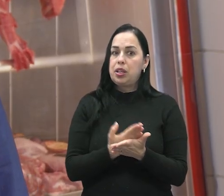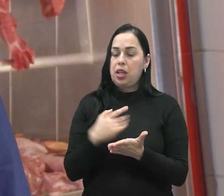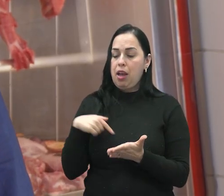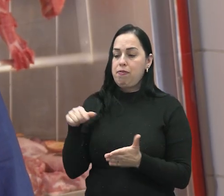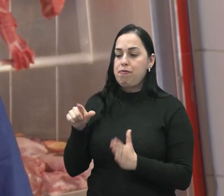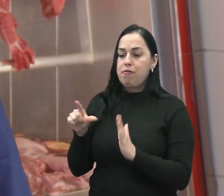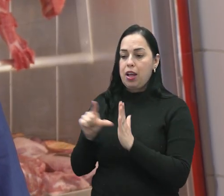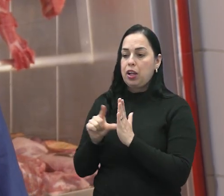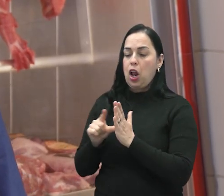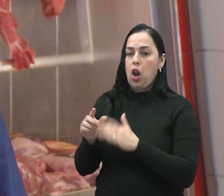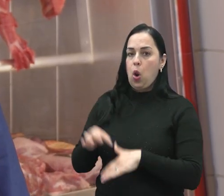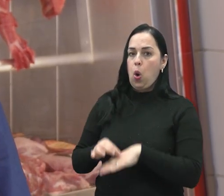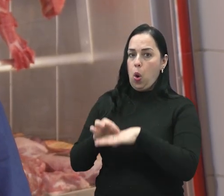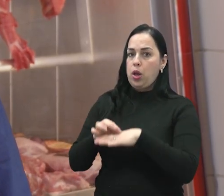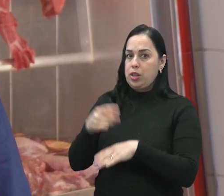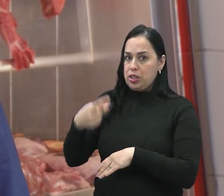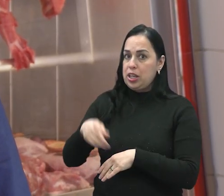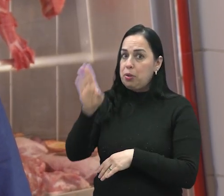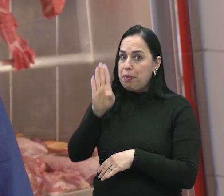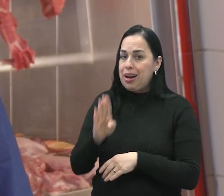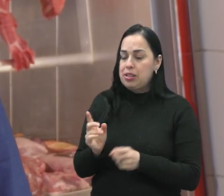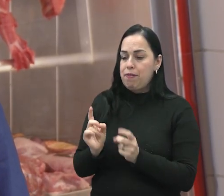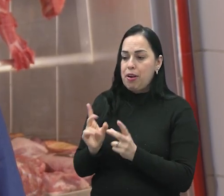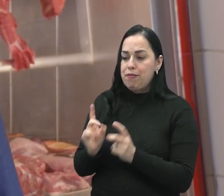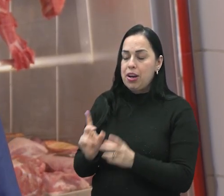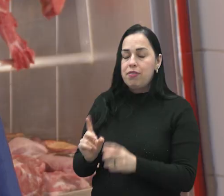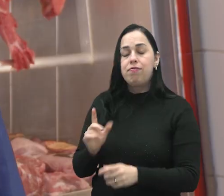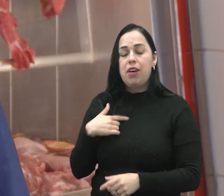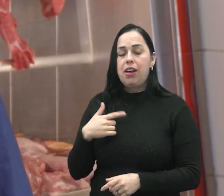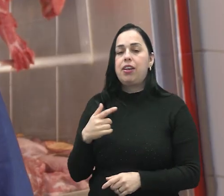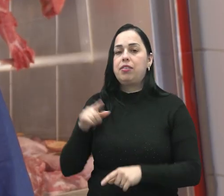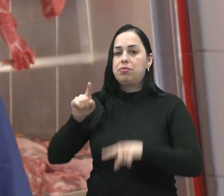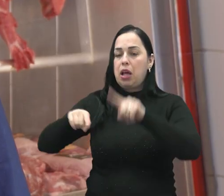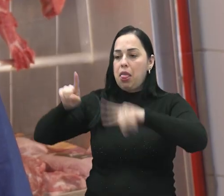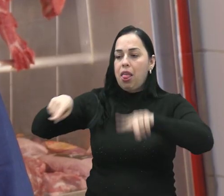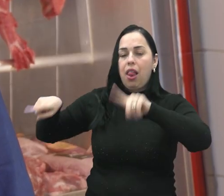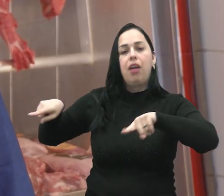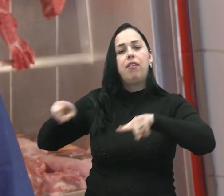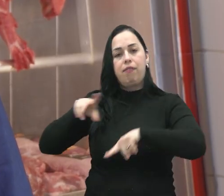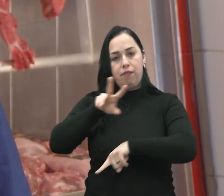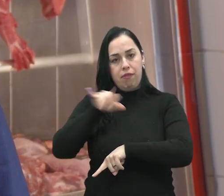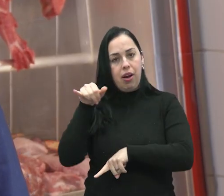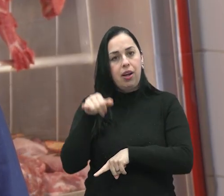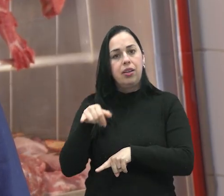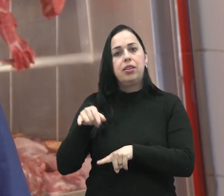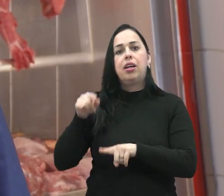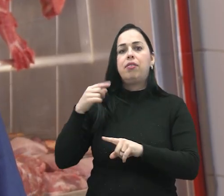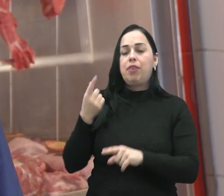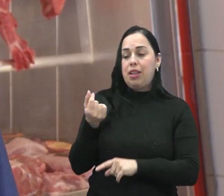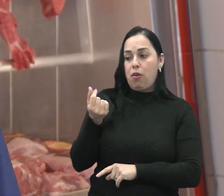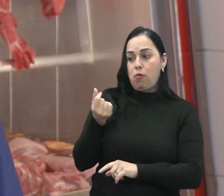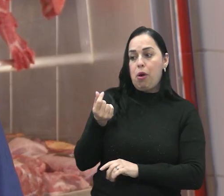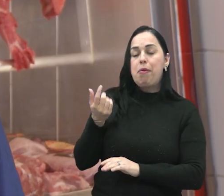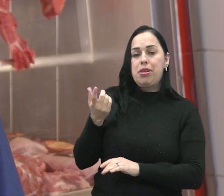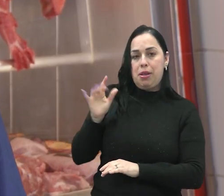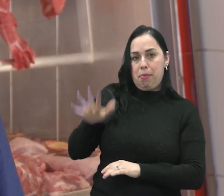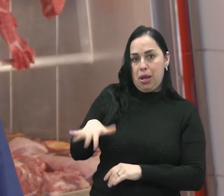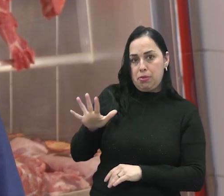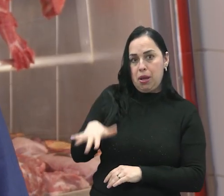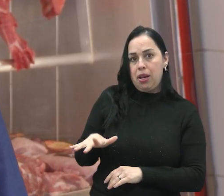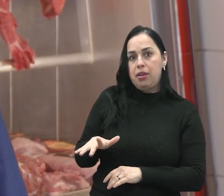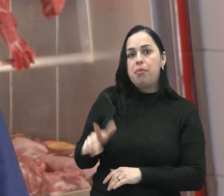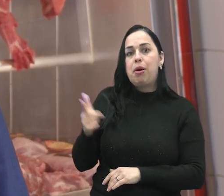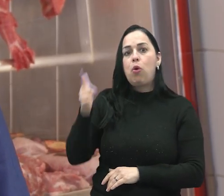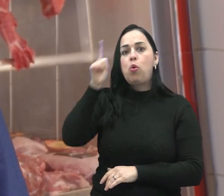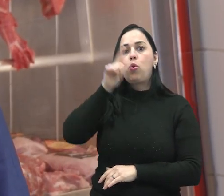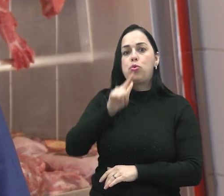nosso comércio do Brasil, vai ter sim uma diferença de preço. Eles vão acabar tendo que diminuir esse preço para ter uma